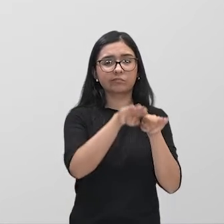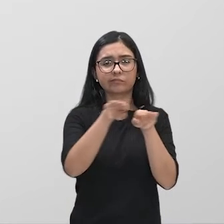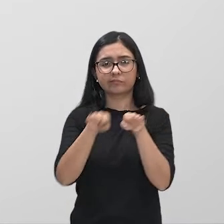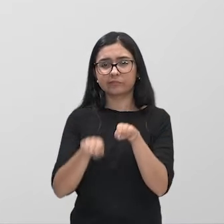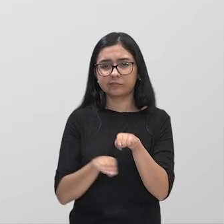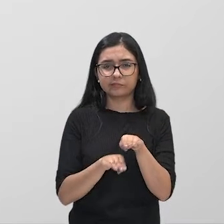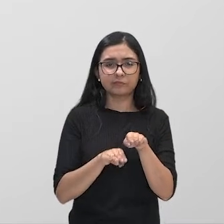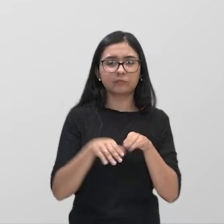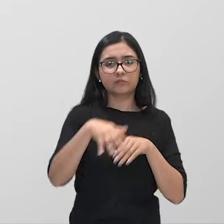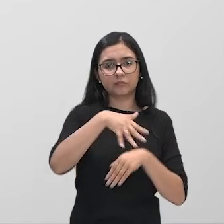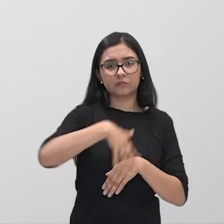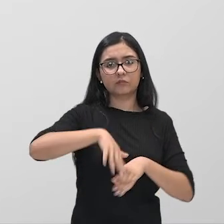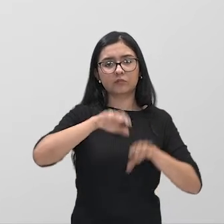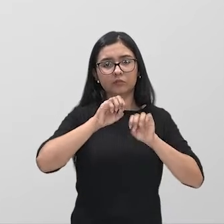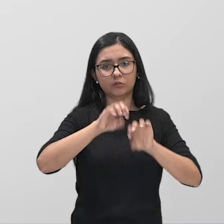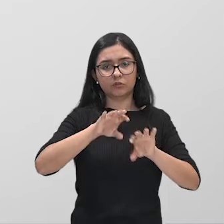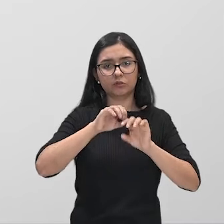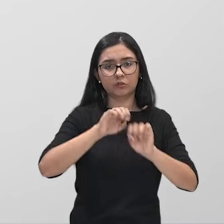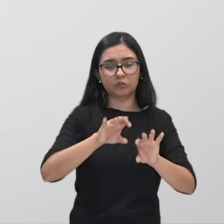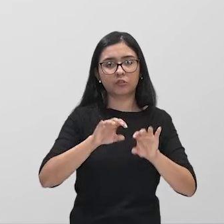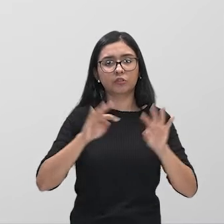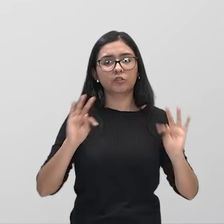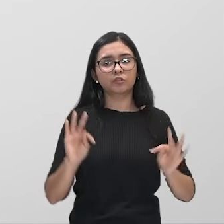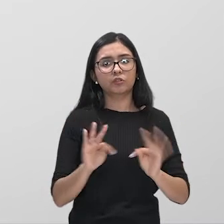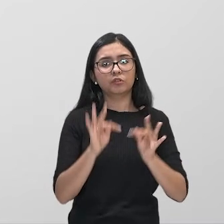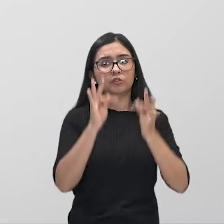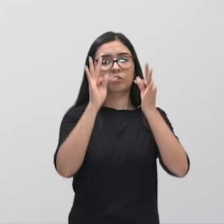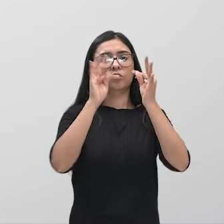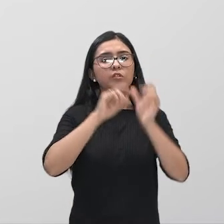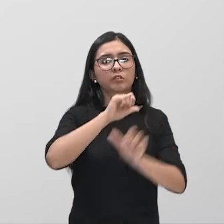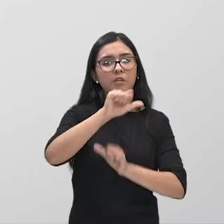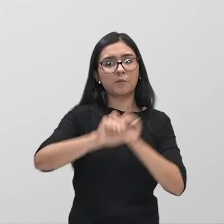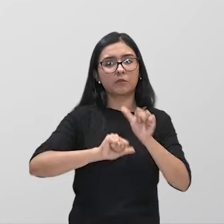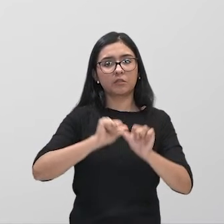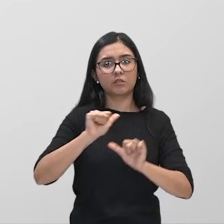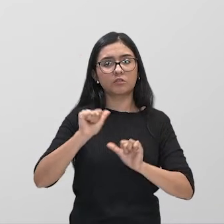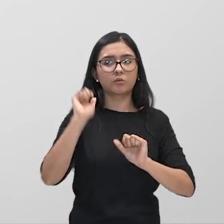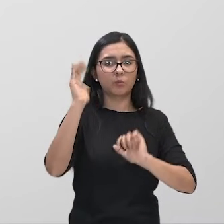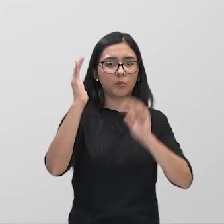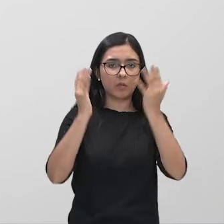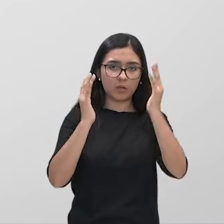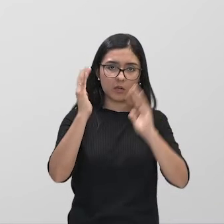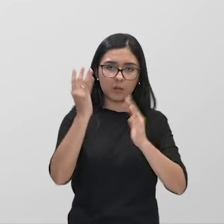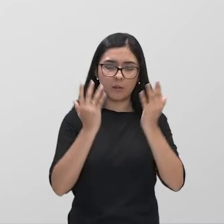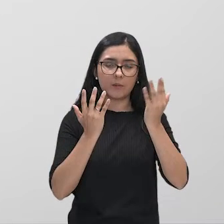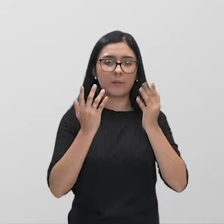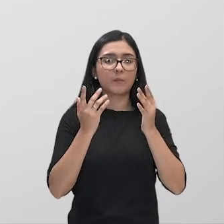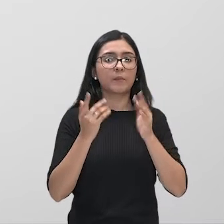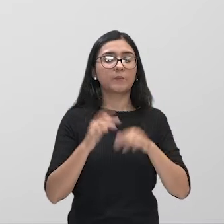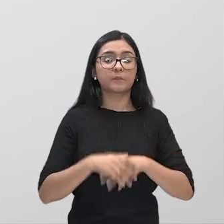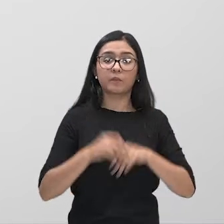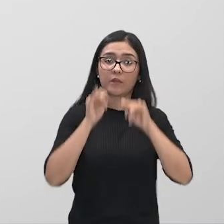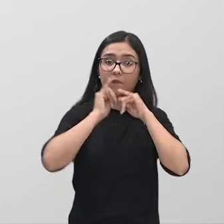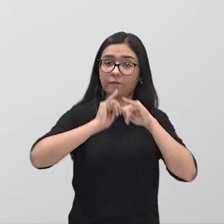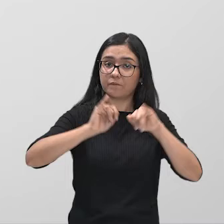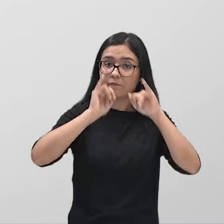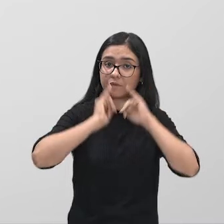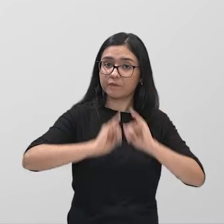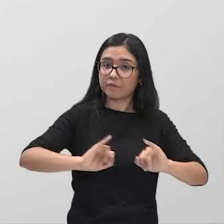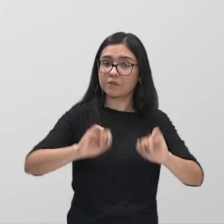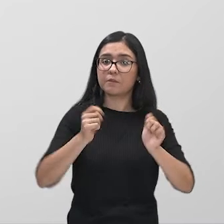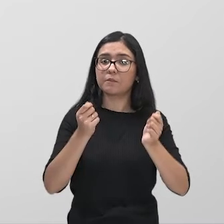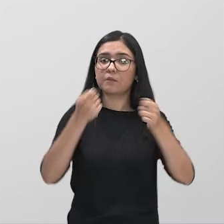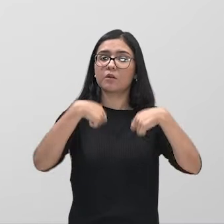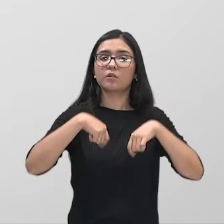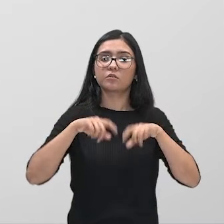da educação, tecnologia e mudanças climáticas, e alerta que podem criar